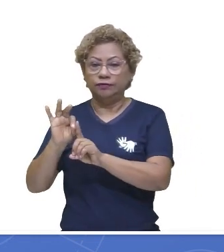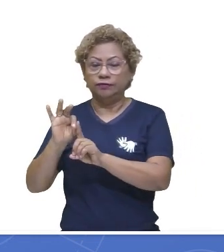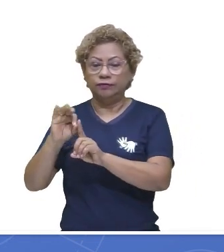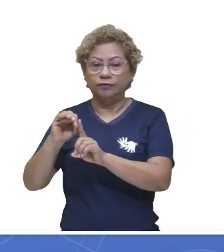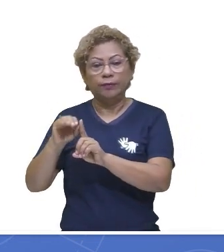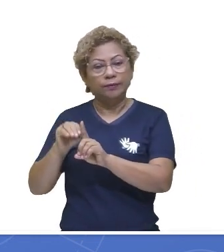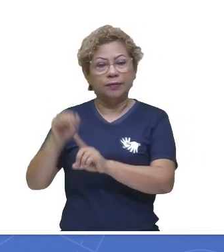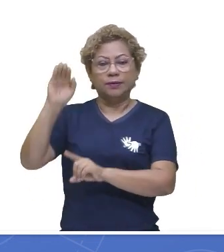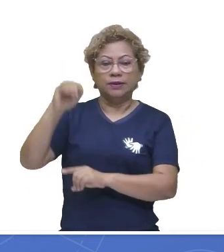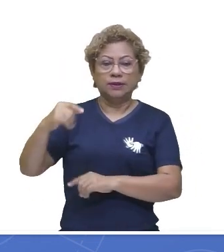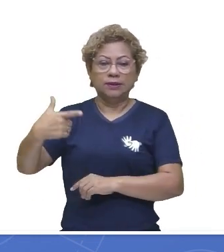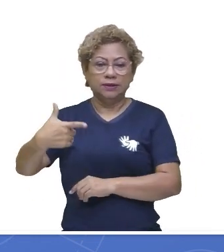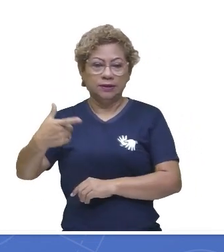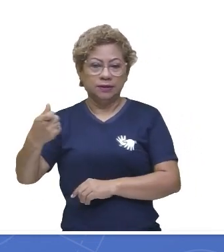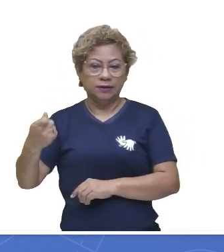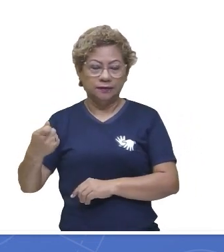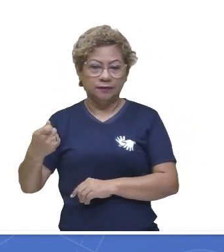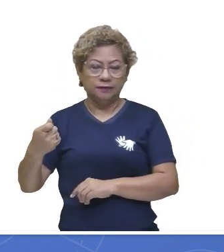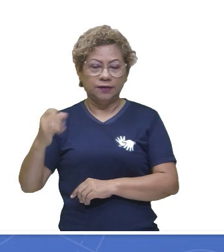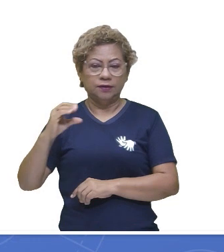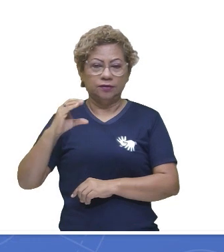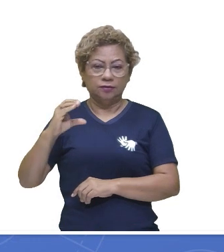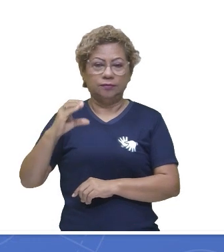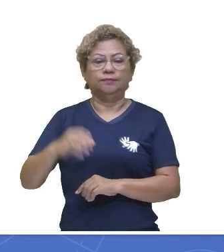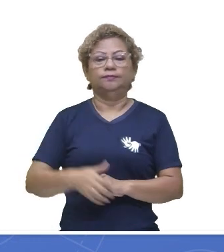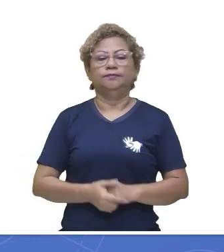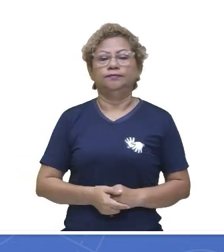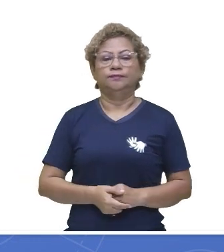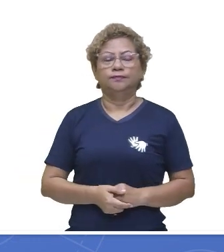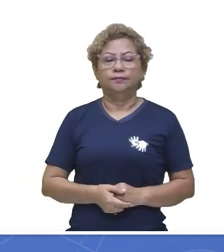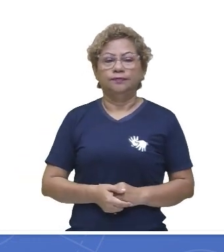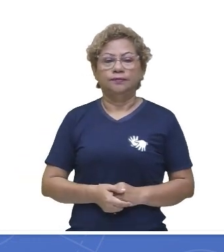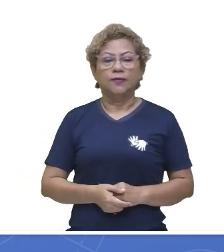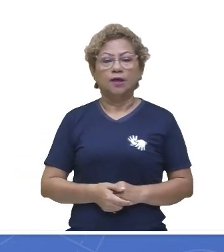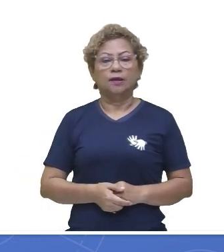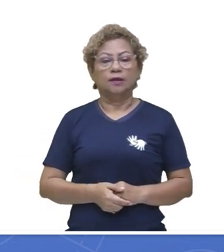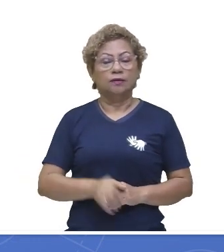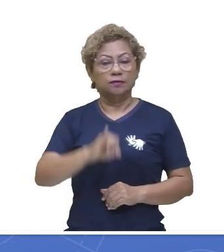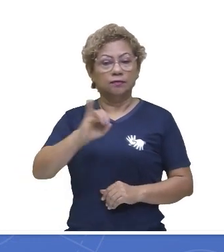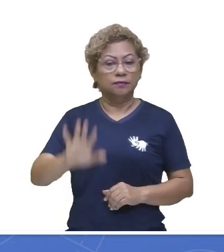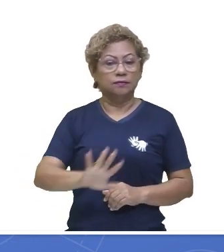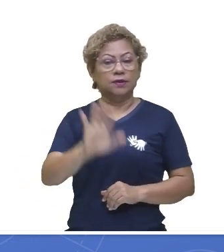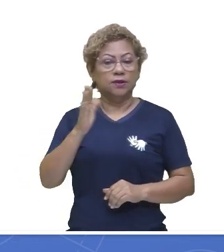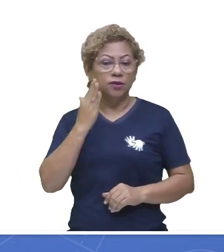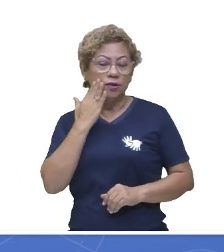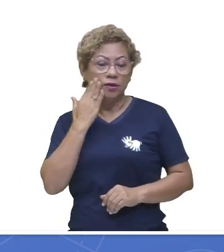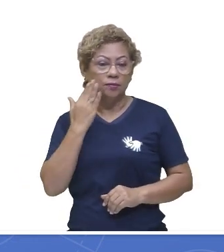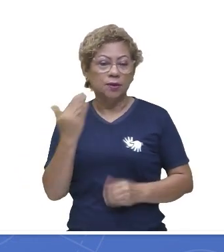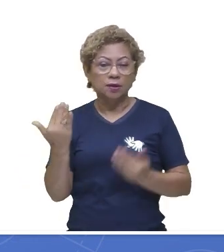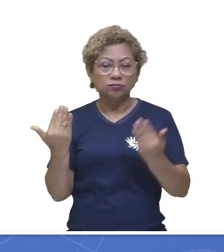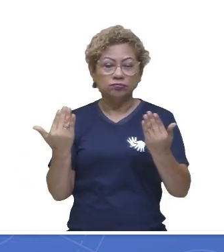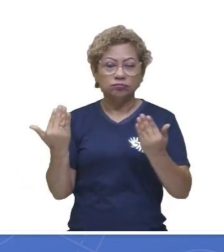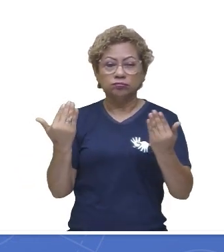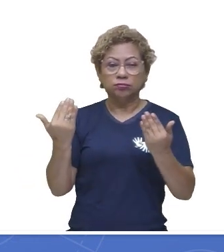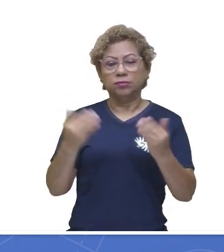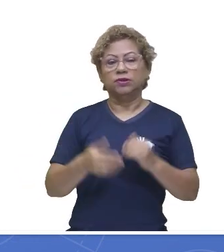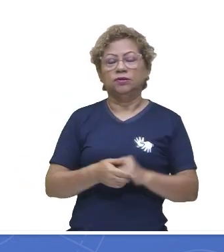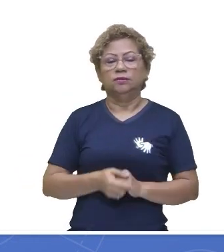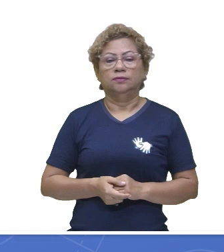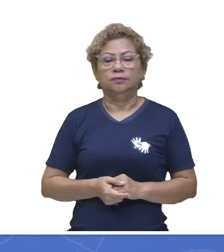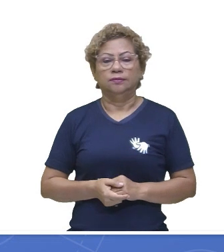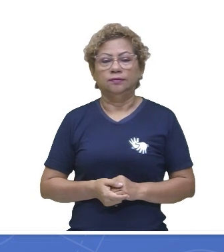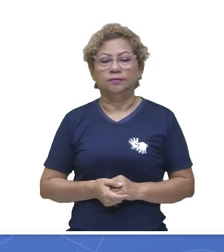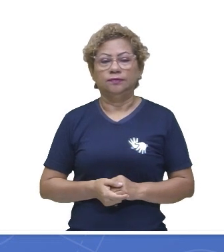até 120 graus na escala Celsius. Então, o nosso esquema aí mostra a situação, né, física